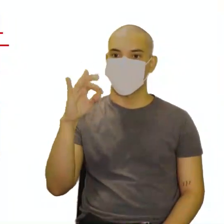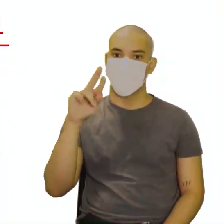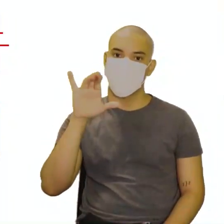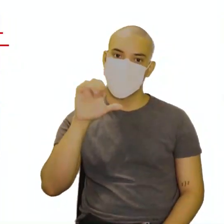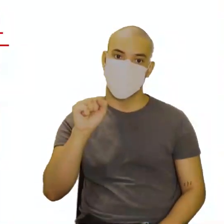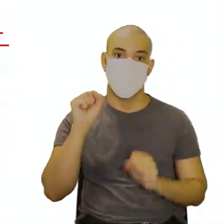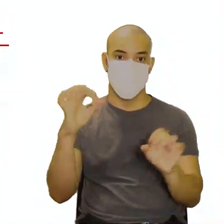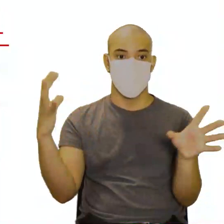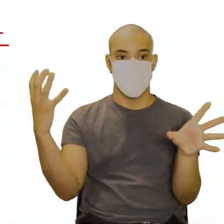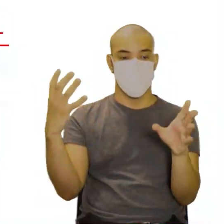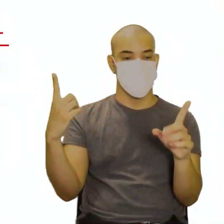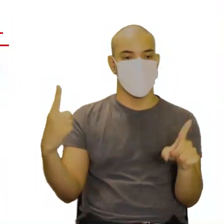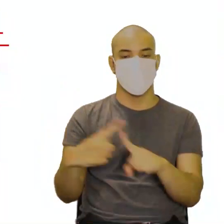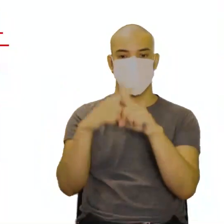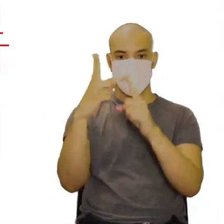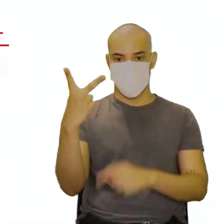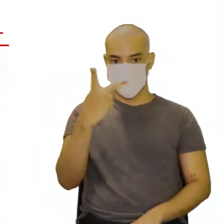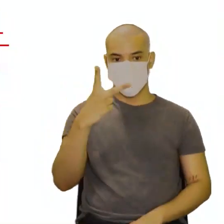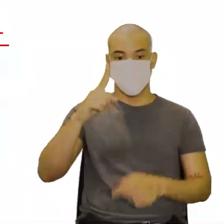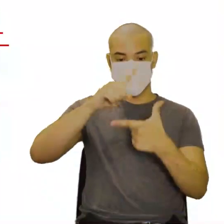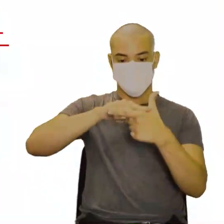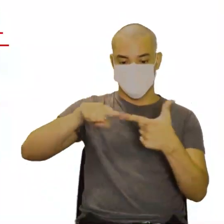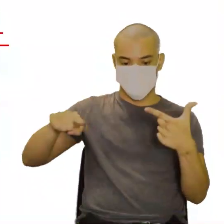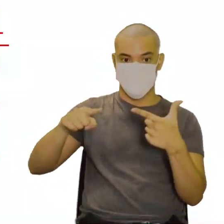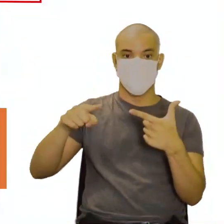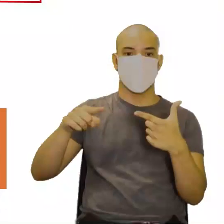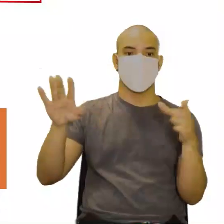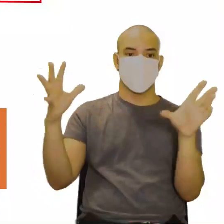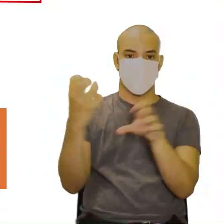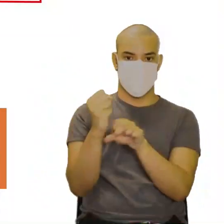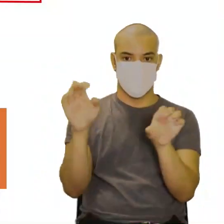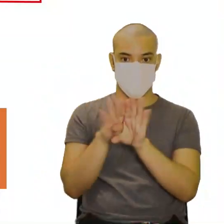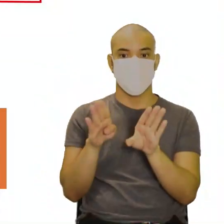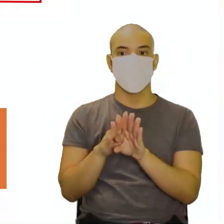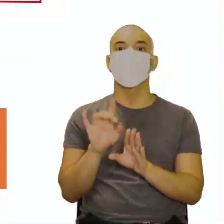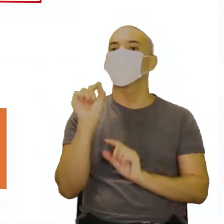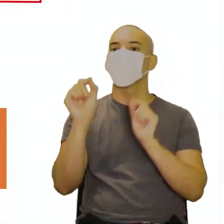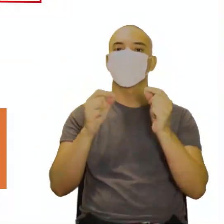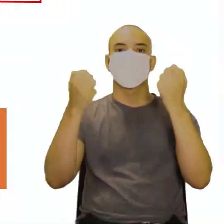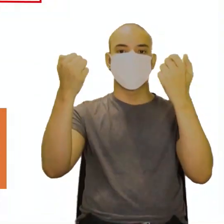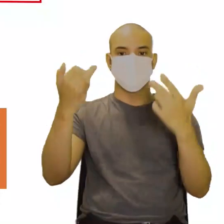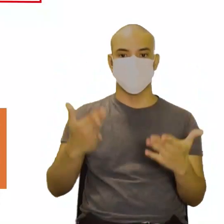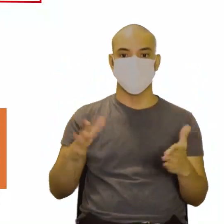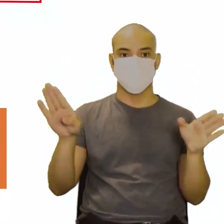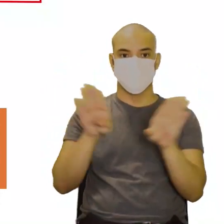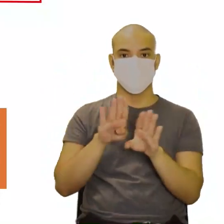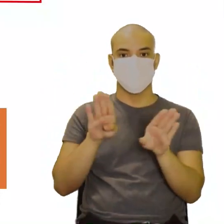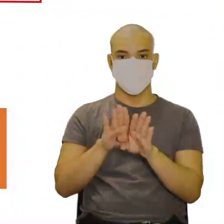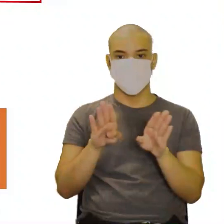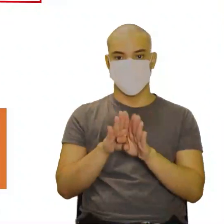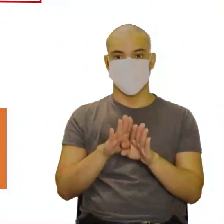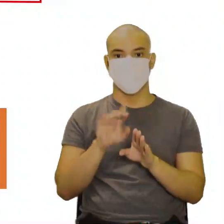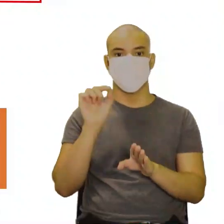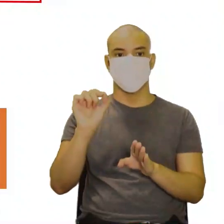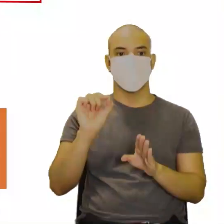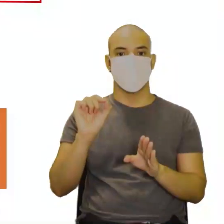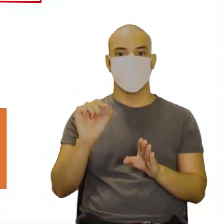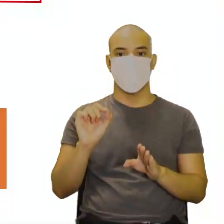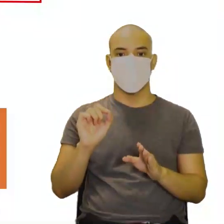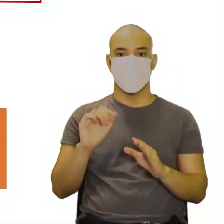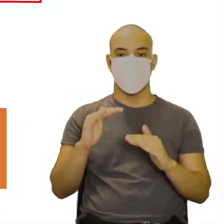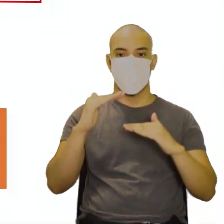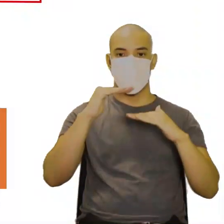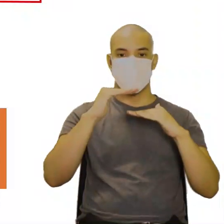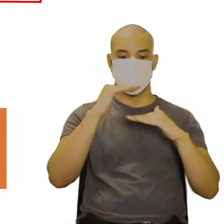multiplicar as duas e dividir pela soma. O que nós podemos ver também aqui? Em paralelo é diferente, tá?